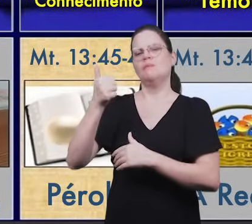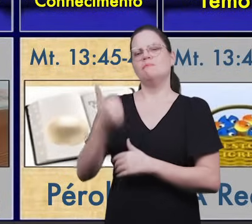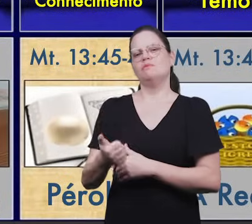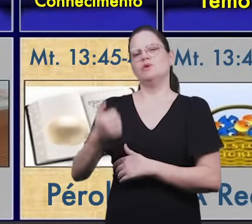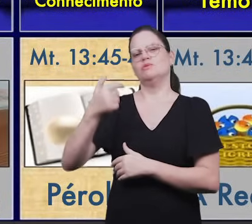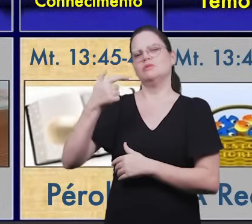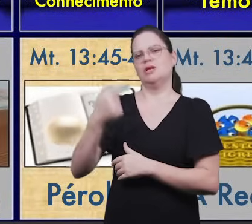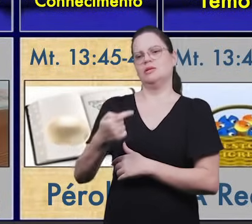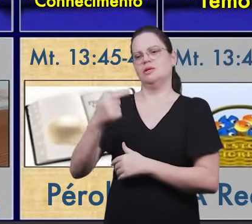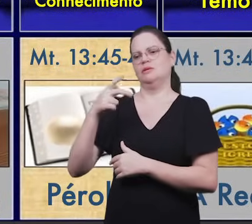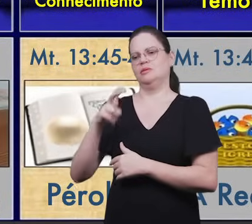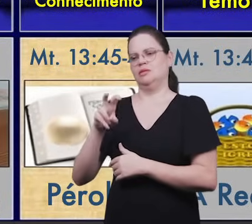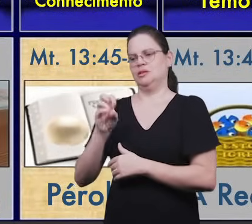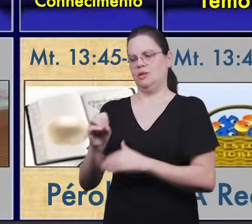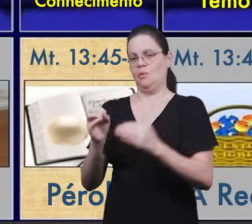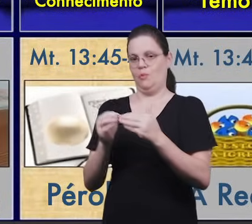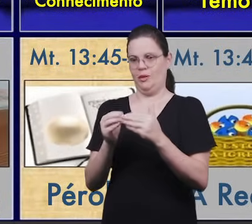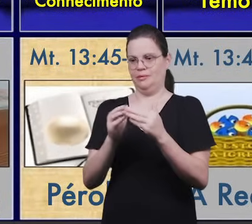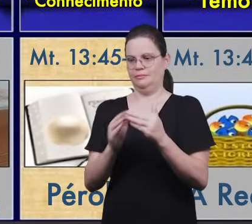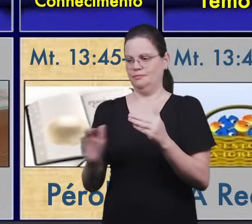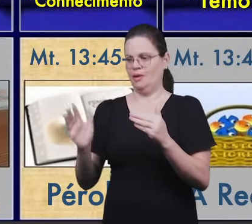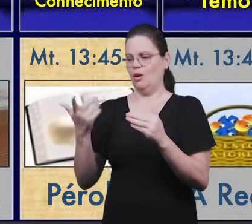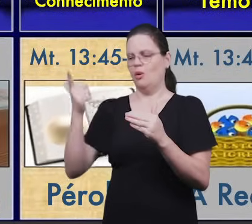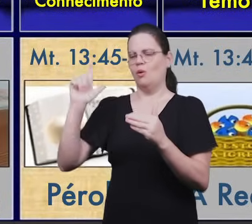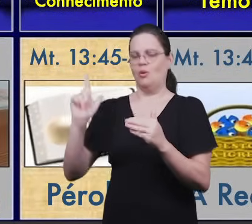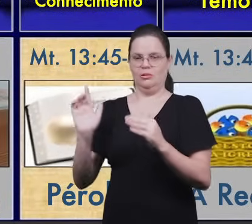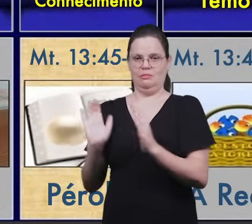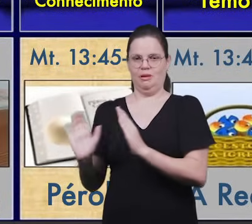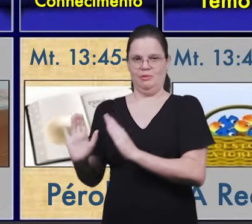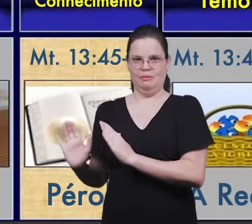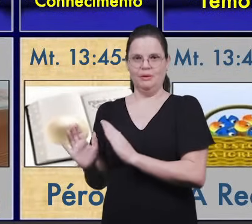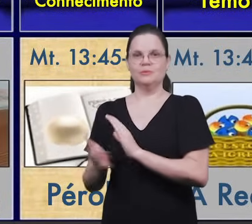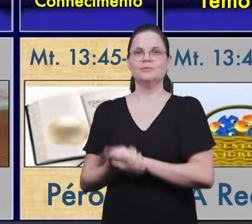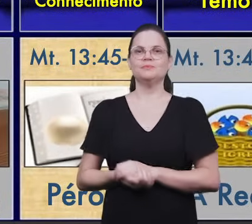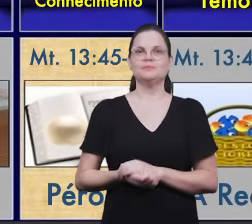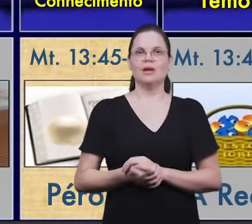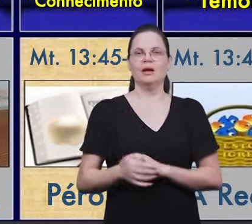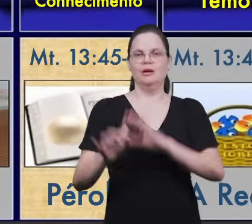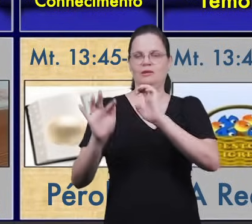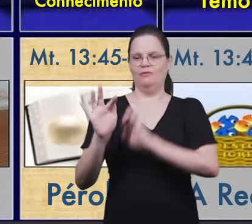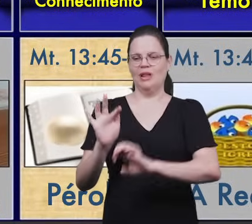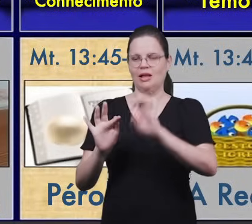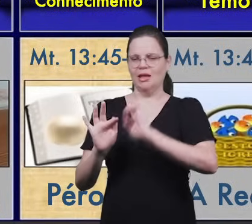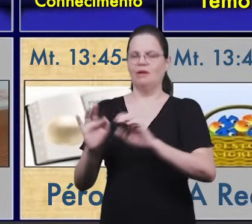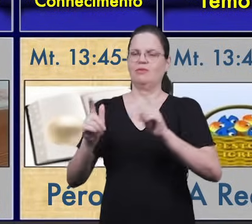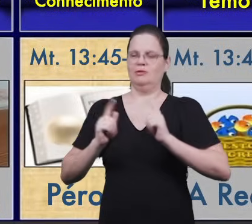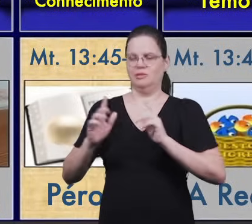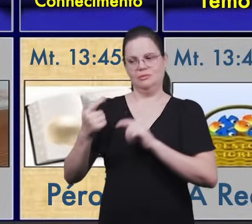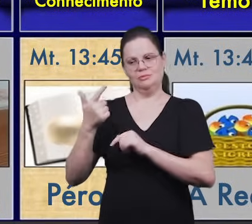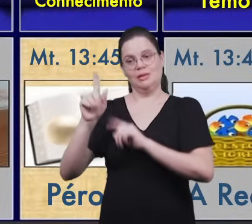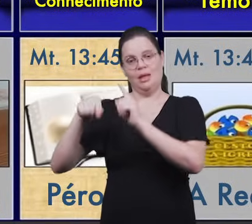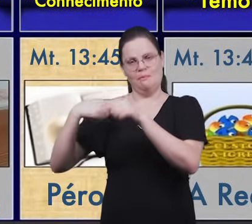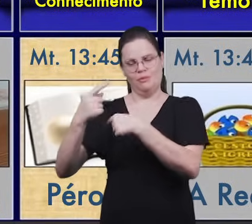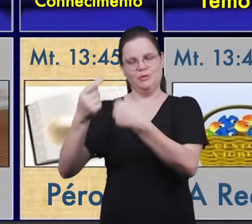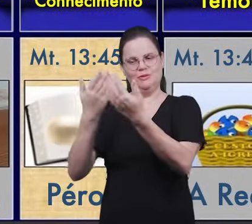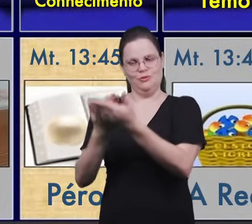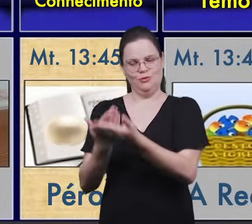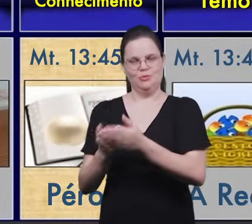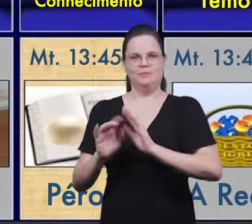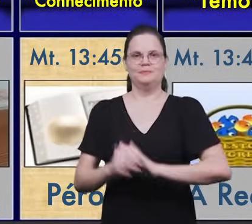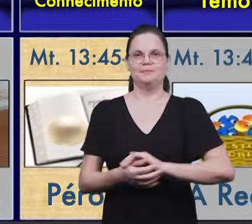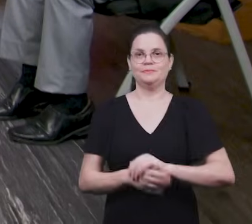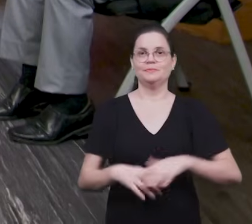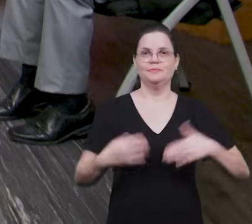1750. E aí já começa o período lá de Filadélfia que nós não vamos tratar aqui hoje. Muito bem, vamos lá. Pastor